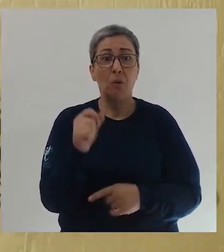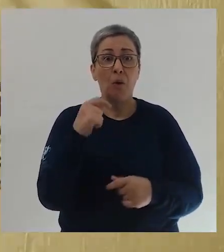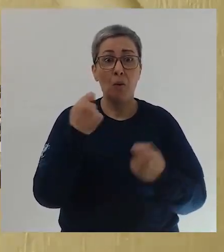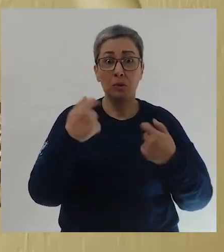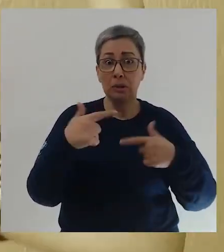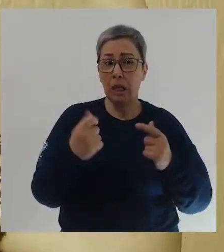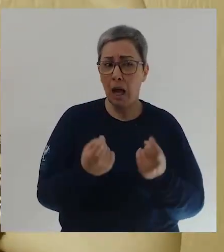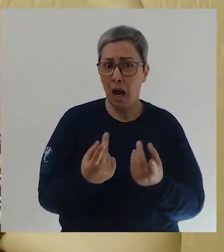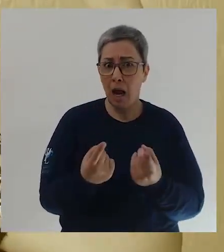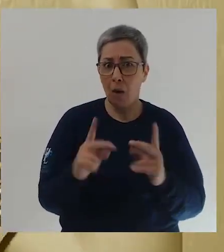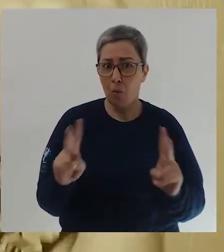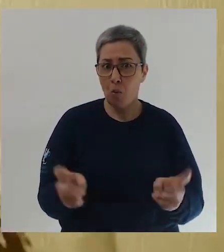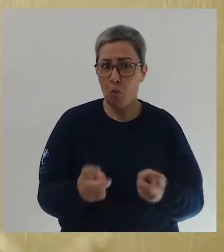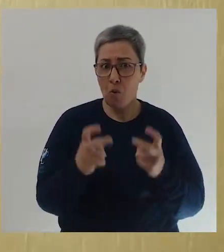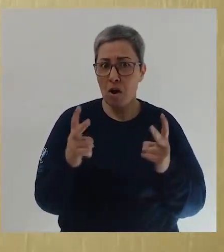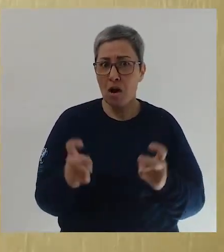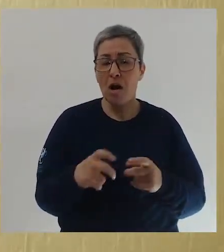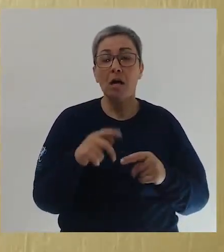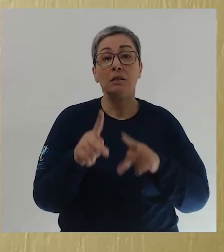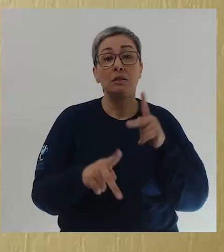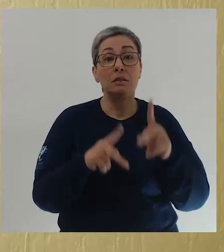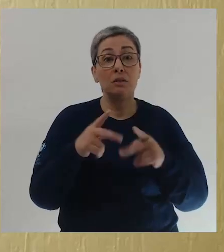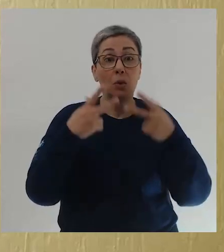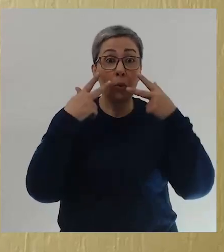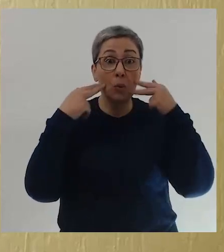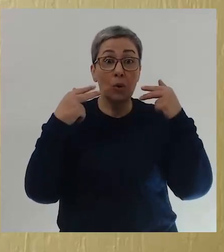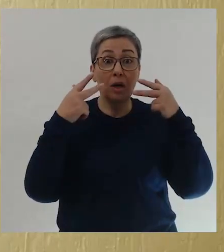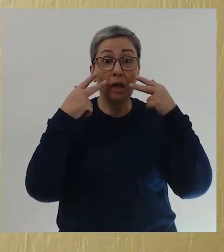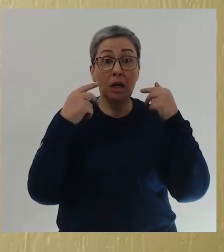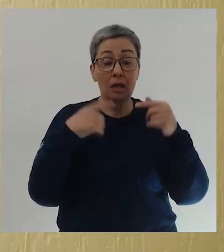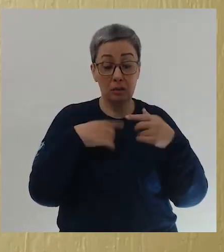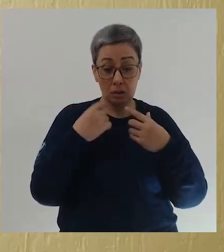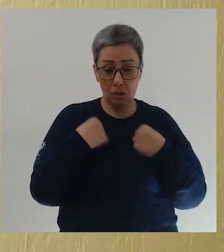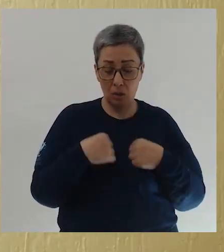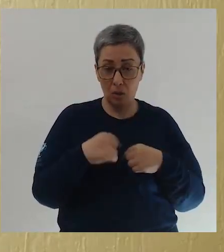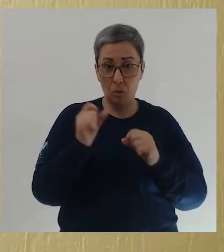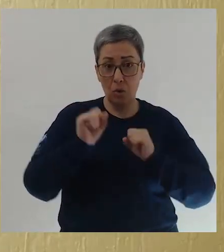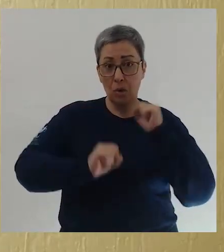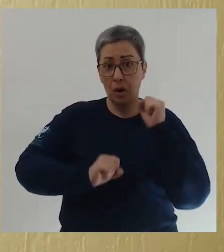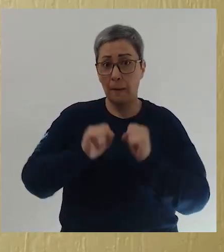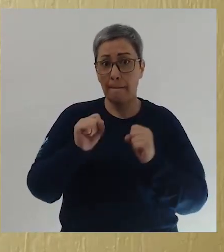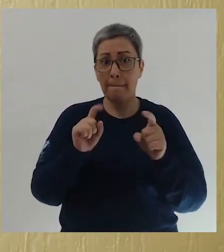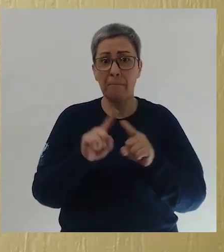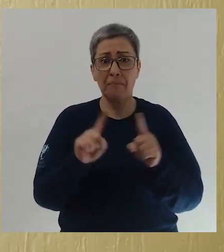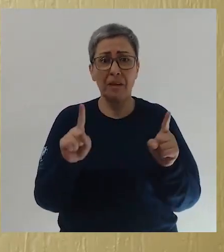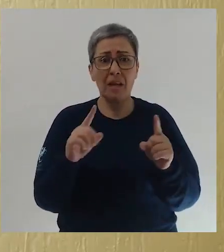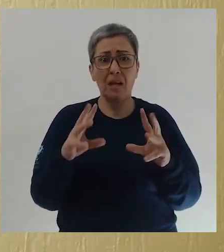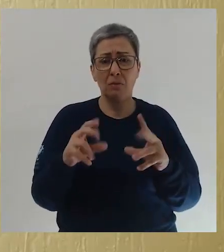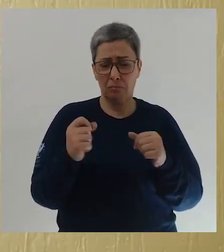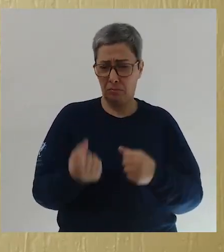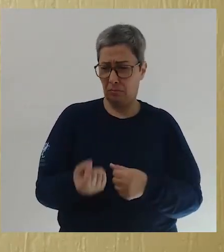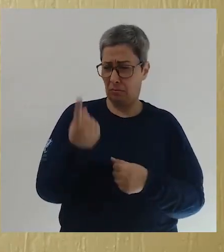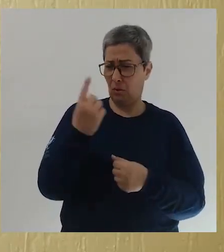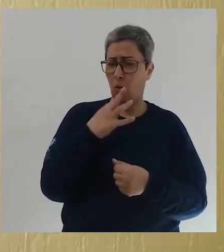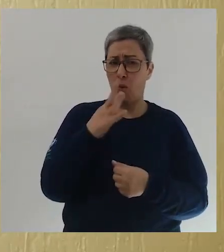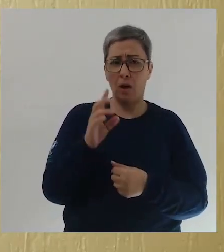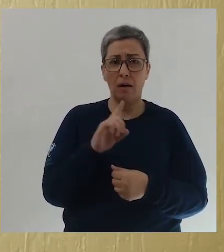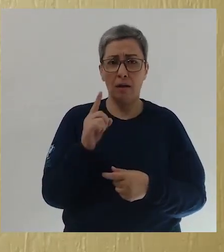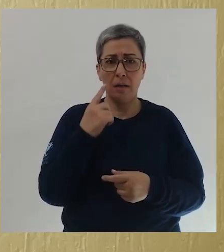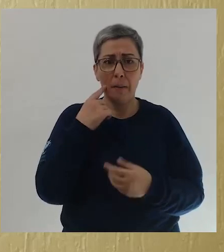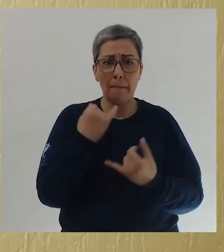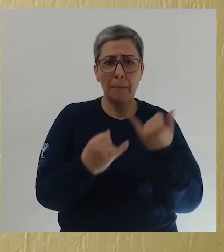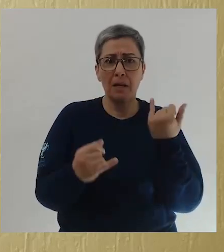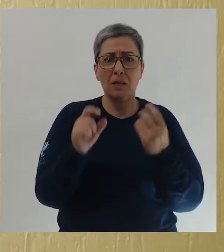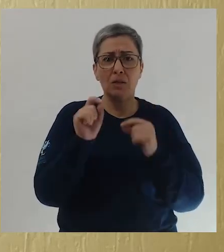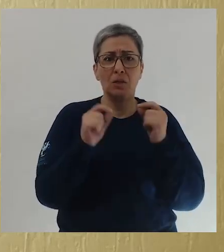comercial muito alto. E para os povos indígenas, esses objetos industrializados que eu comentei eram totalmente